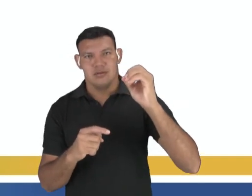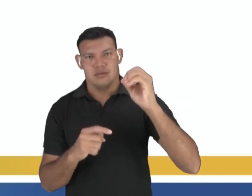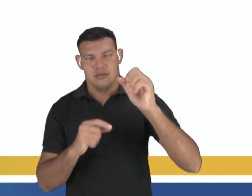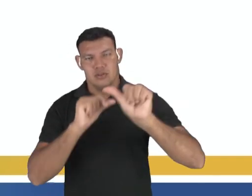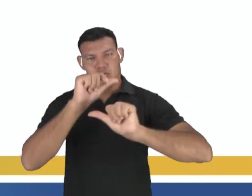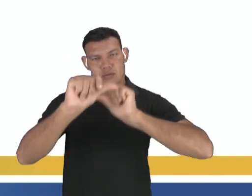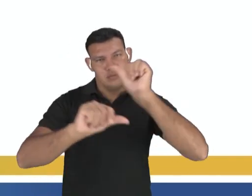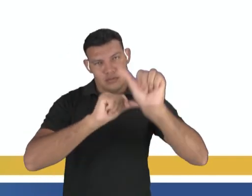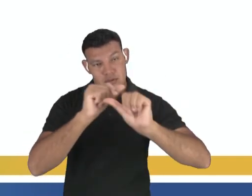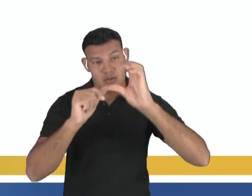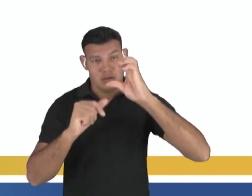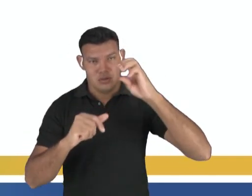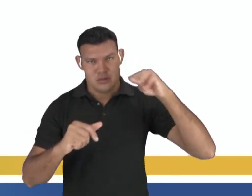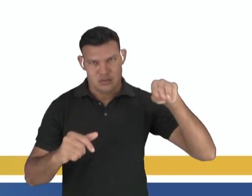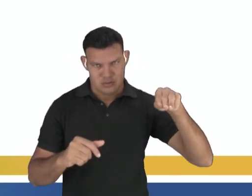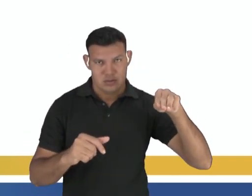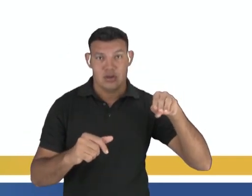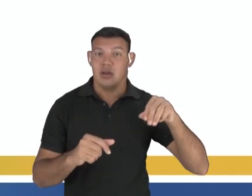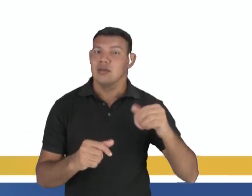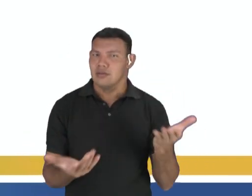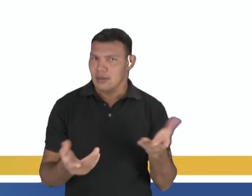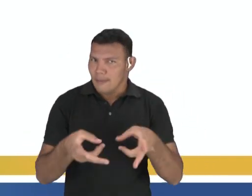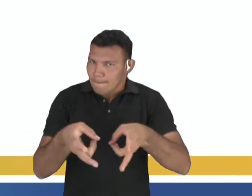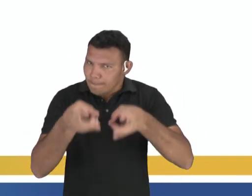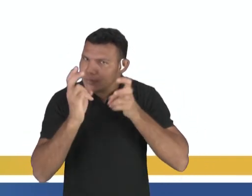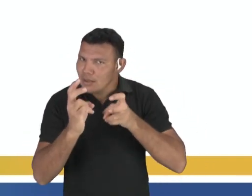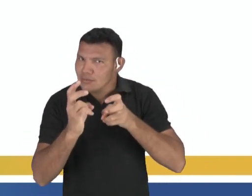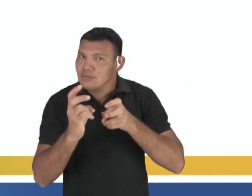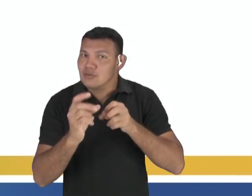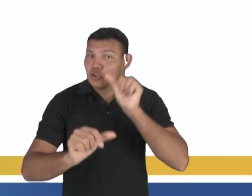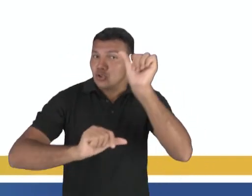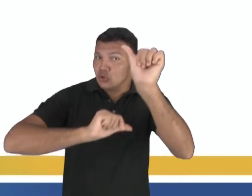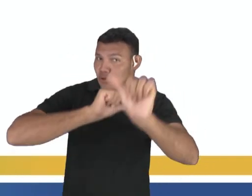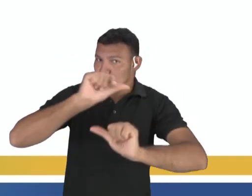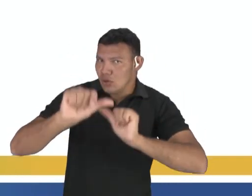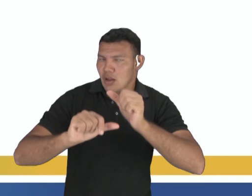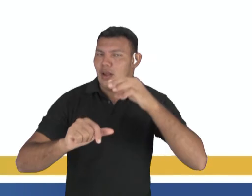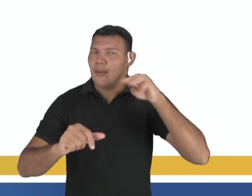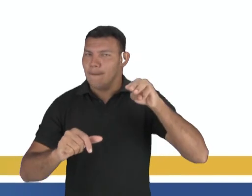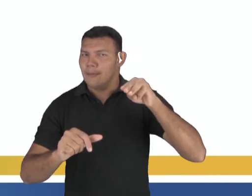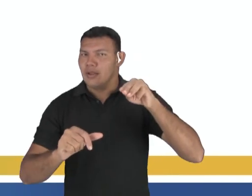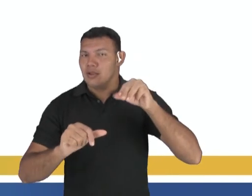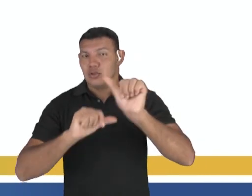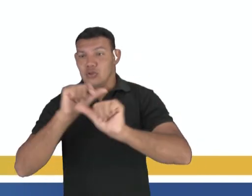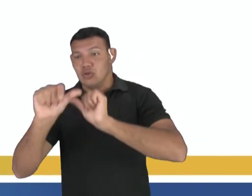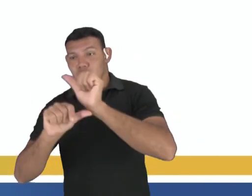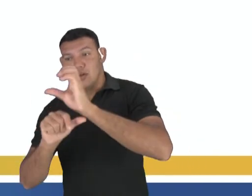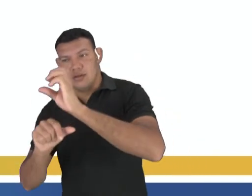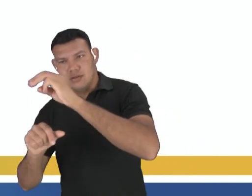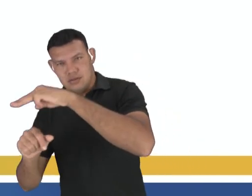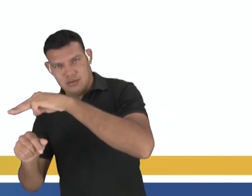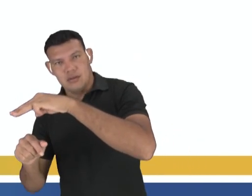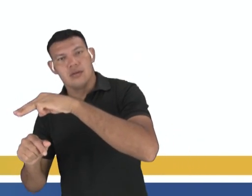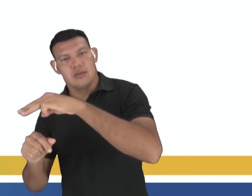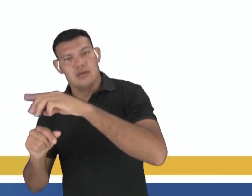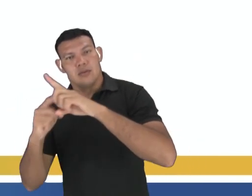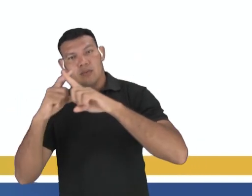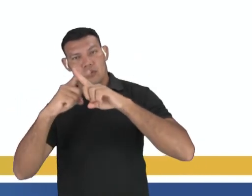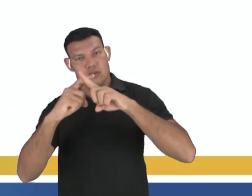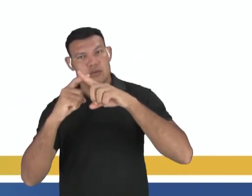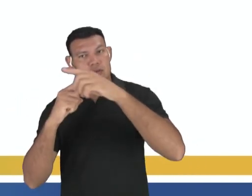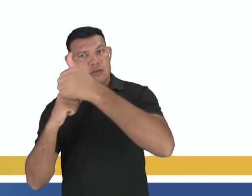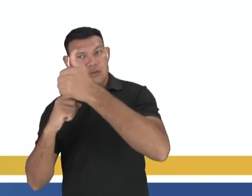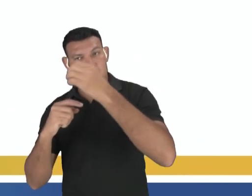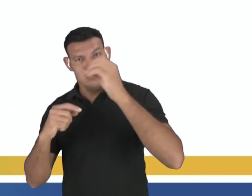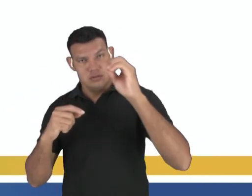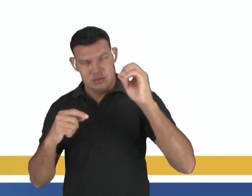no caso, para eu poder converter para centímetro. Não se esqueça, para eu passar de metro para centímetro, eu multiplico por 100.